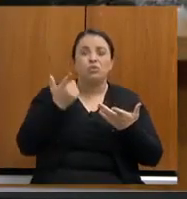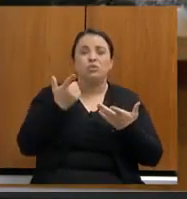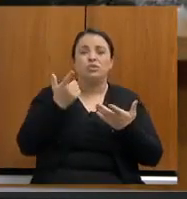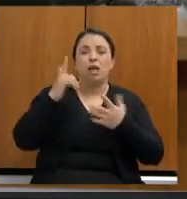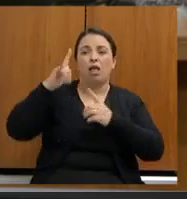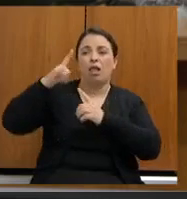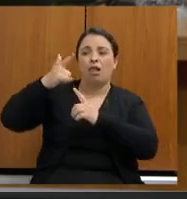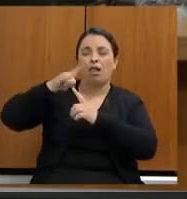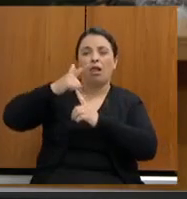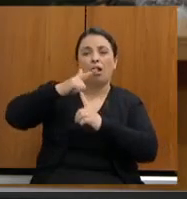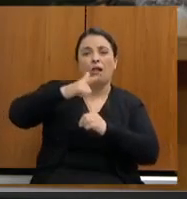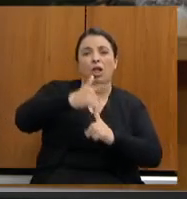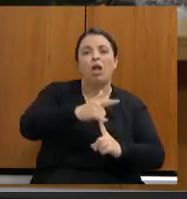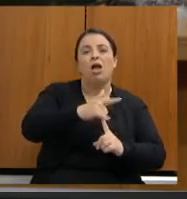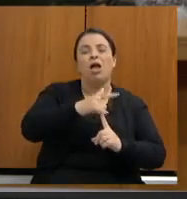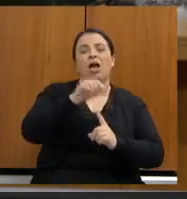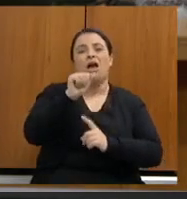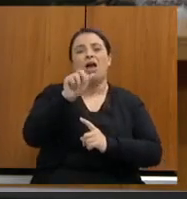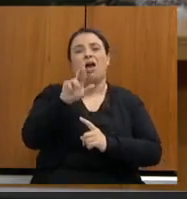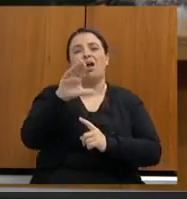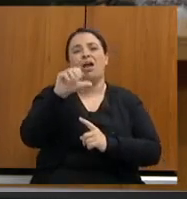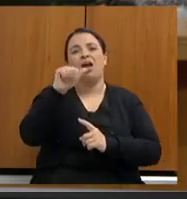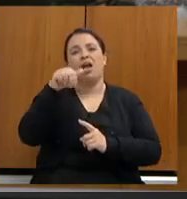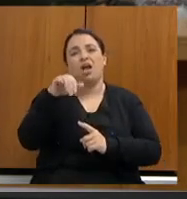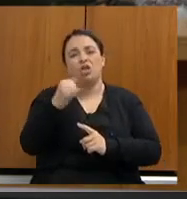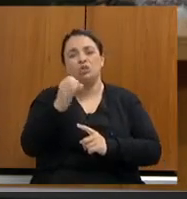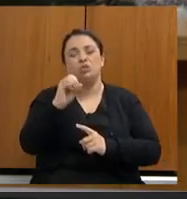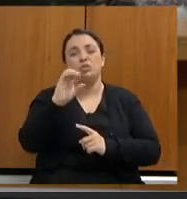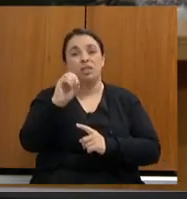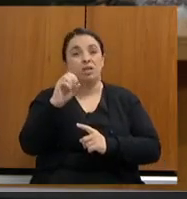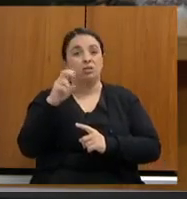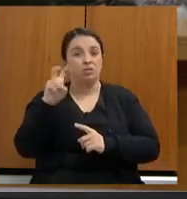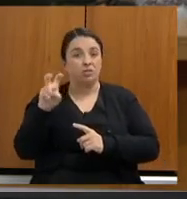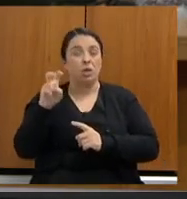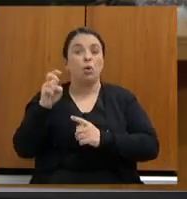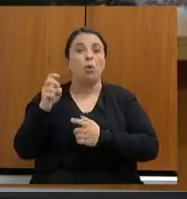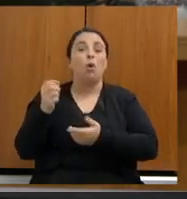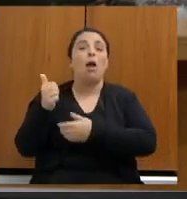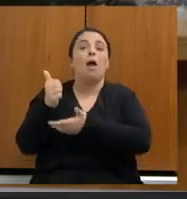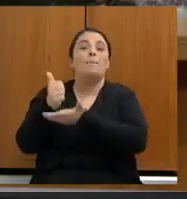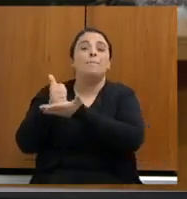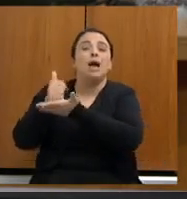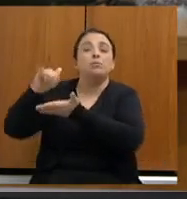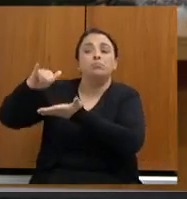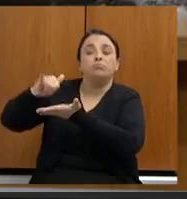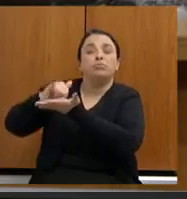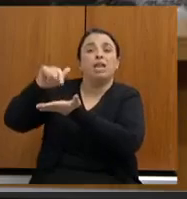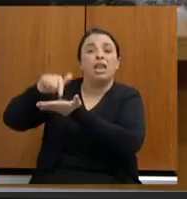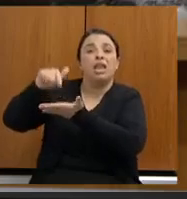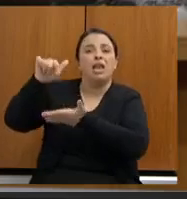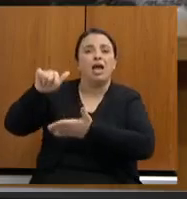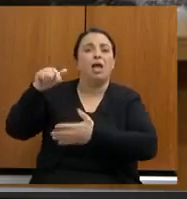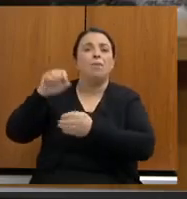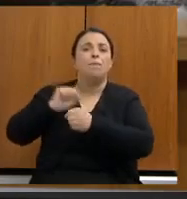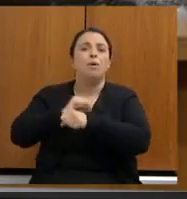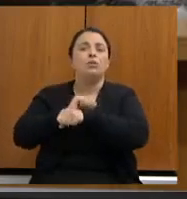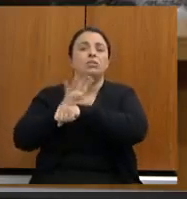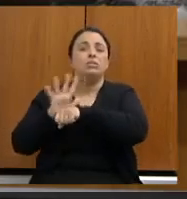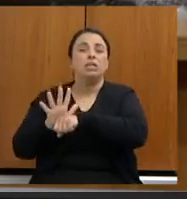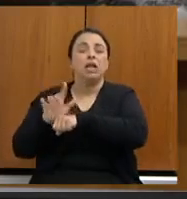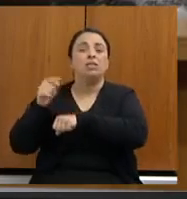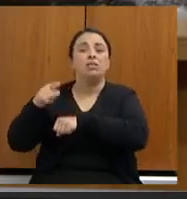aeronave arcanjo-01 5 com base em Montes Claros e atendendo a uma emergência na cidade